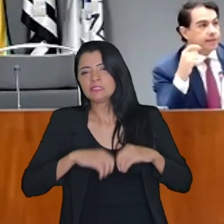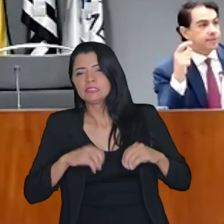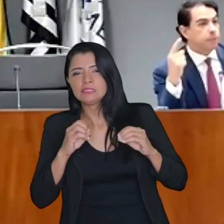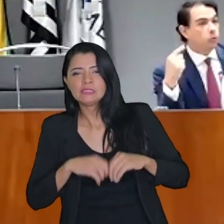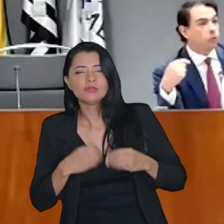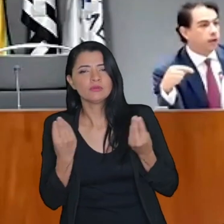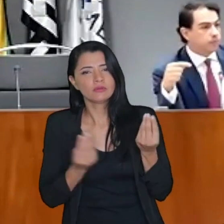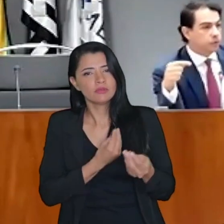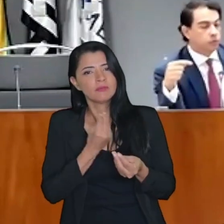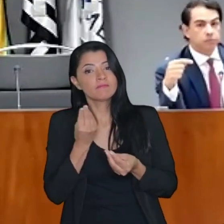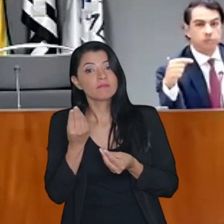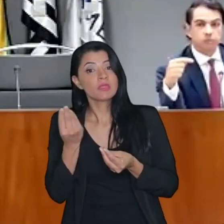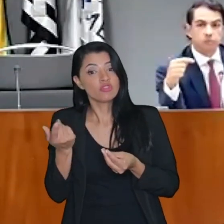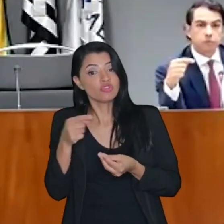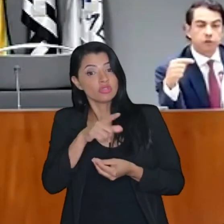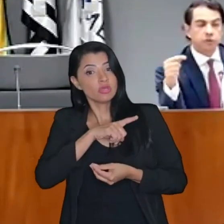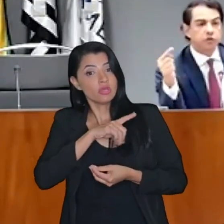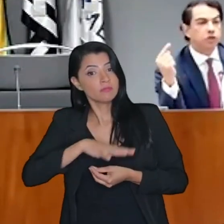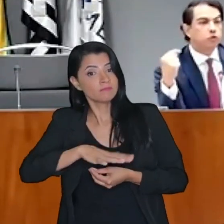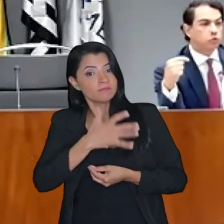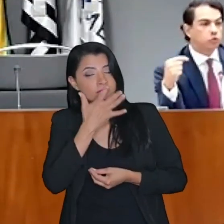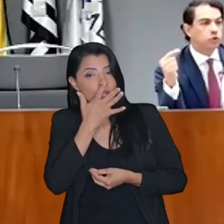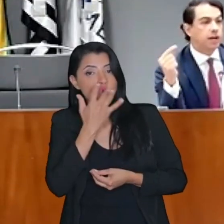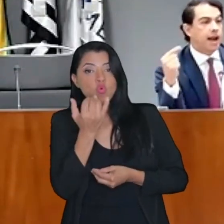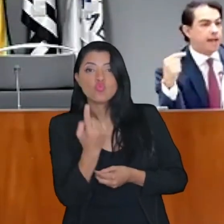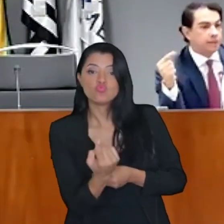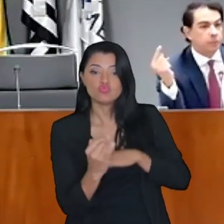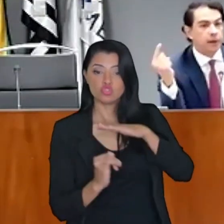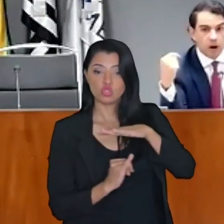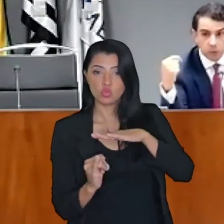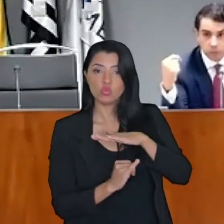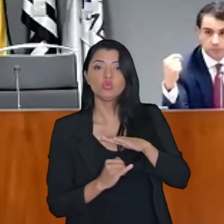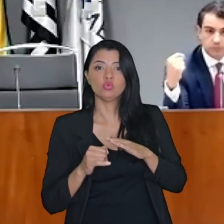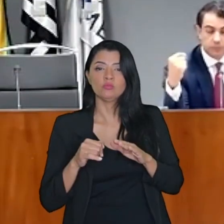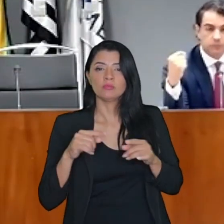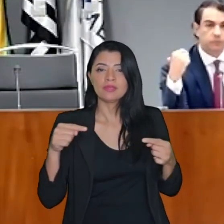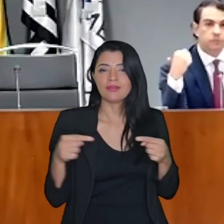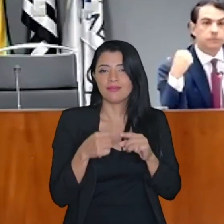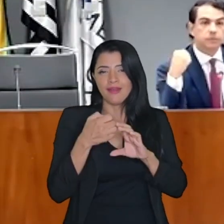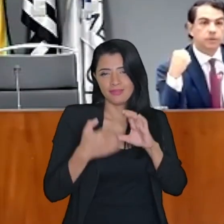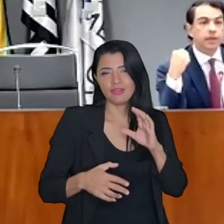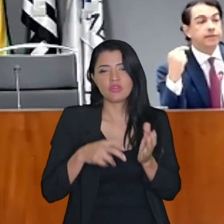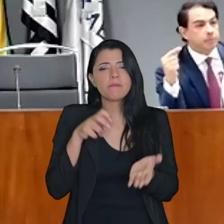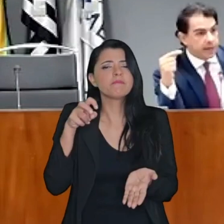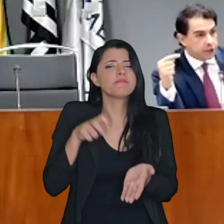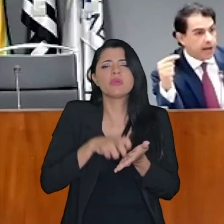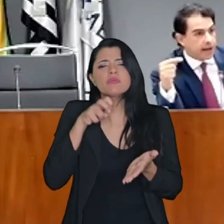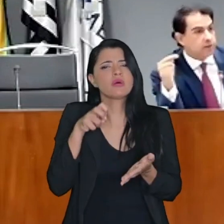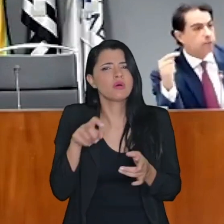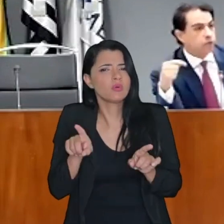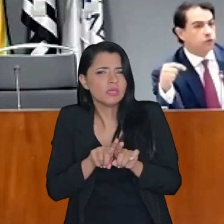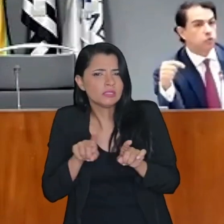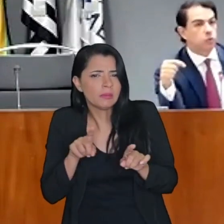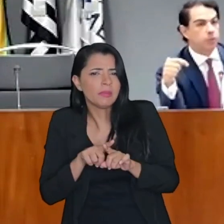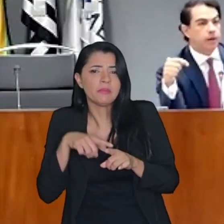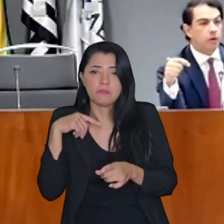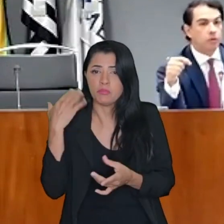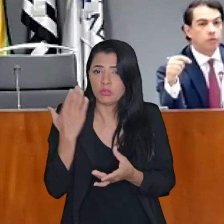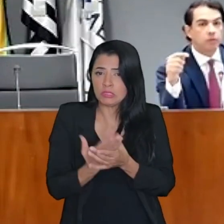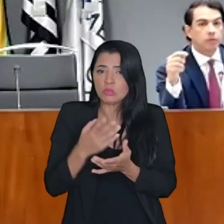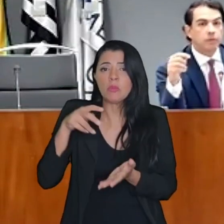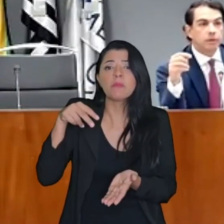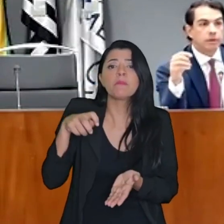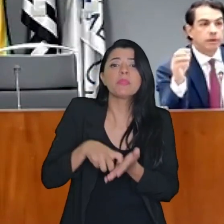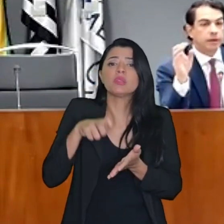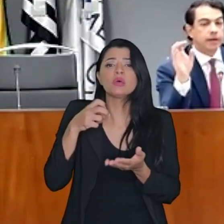de trazer para o âmbito de um instituto de caráter penal e também de caráter processual penal